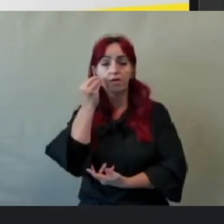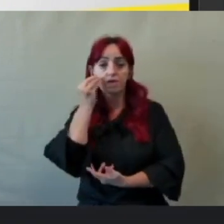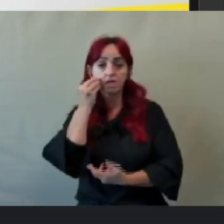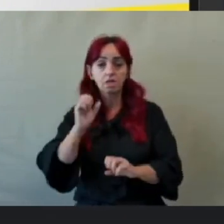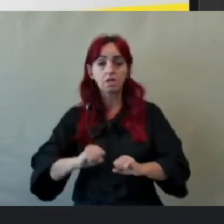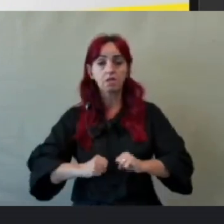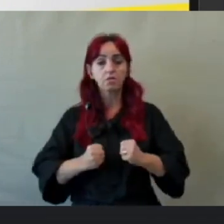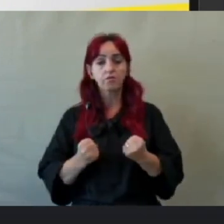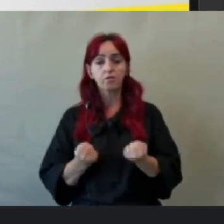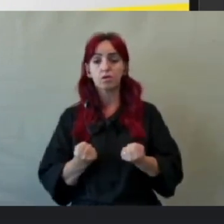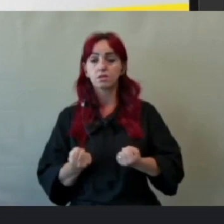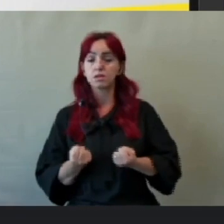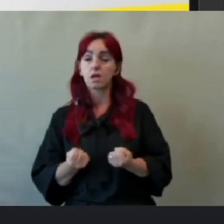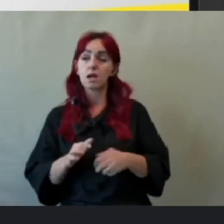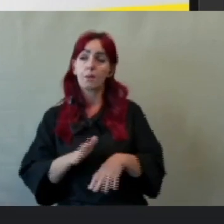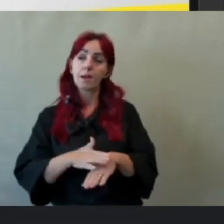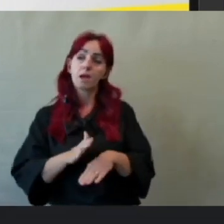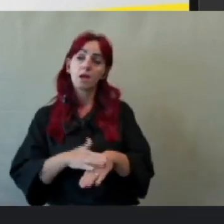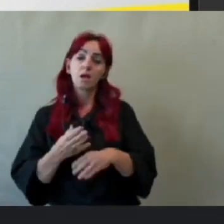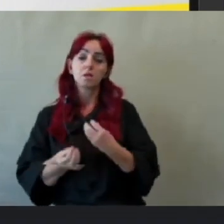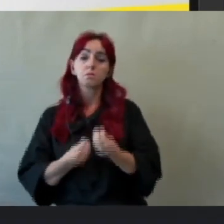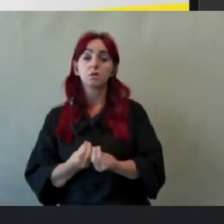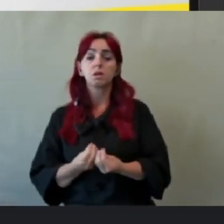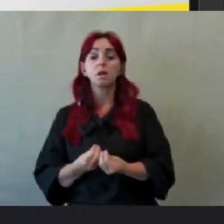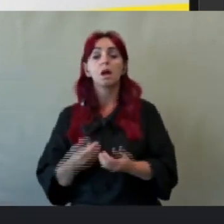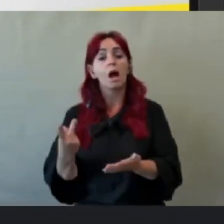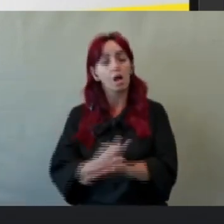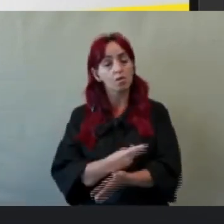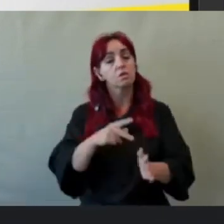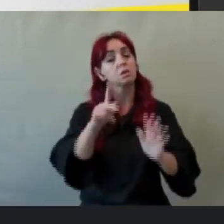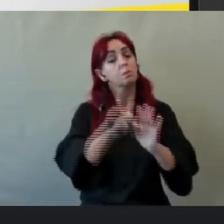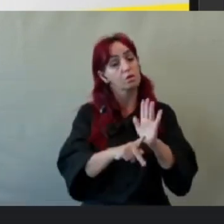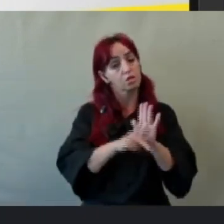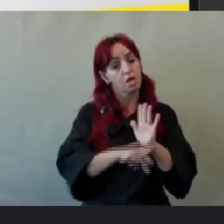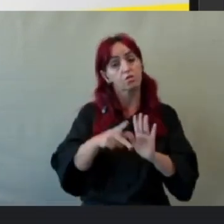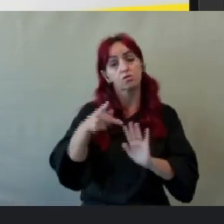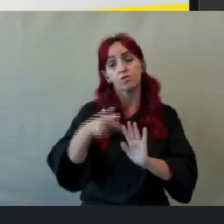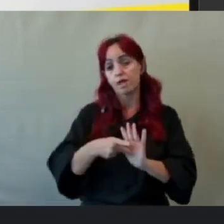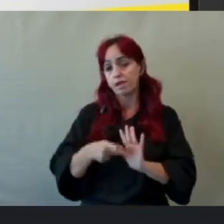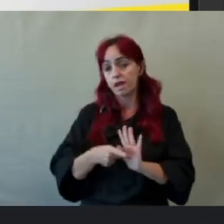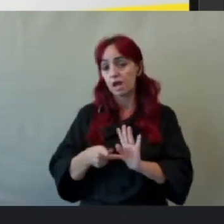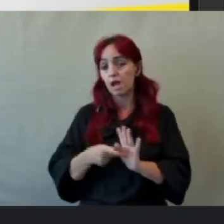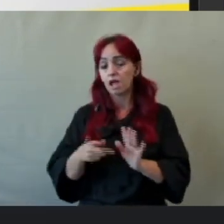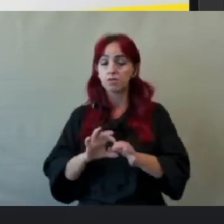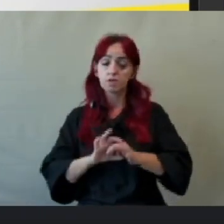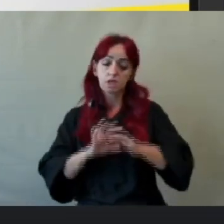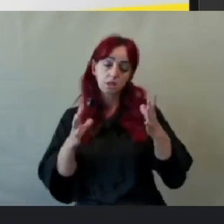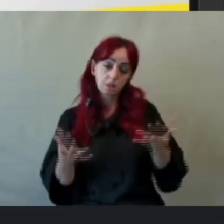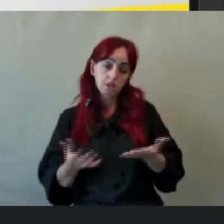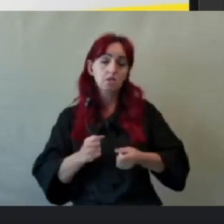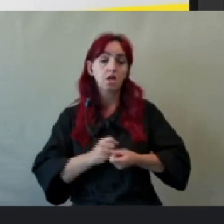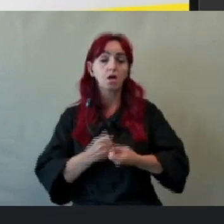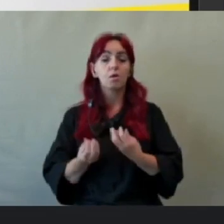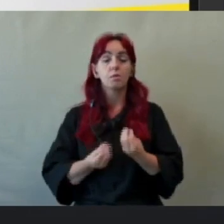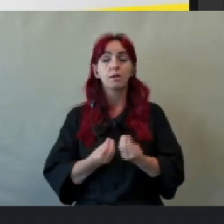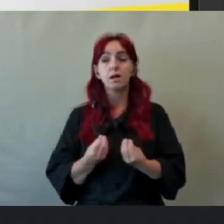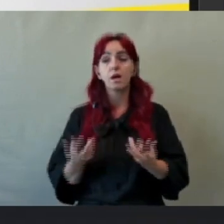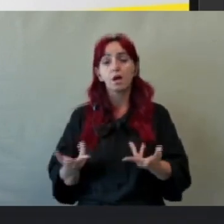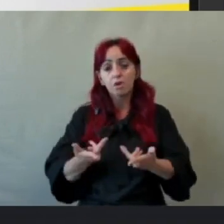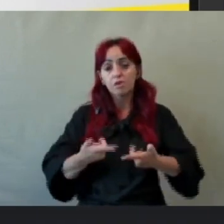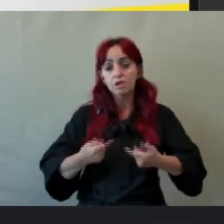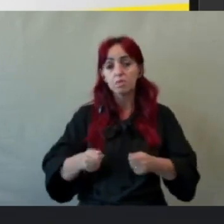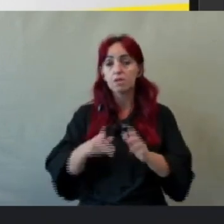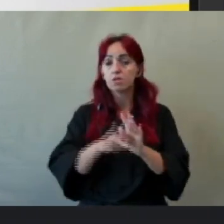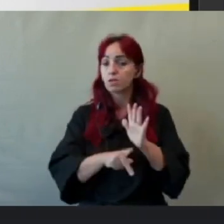esforço máximo que torne projeto, e a gente vai ficar à disposição também para aperfeiçoamento dos projetos, se a casa assim